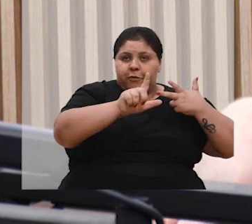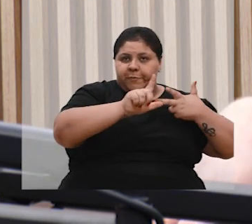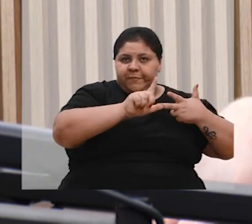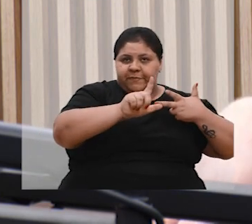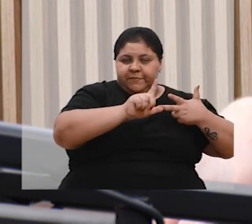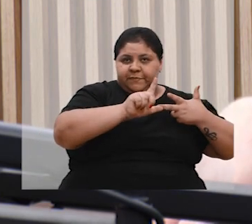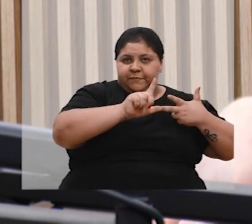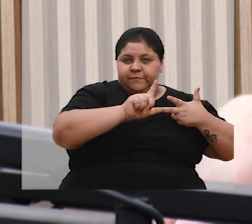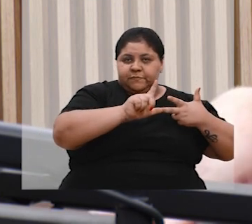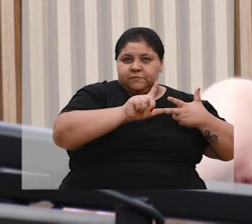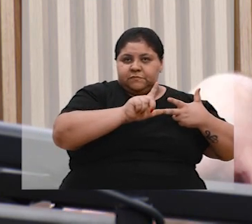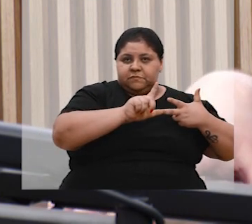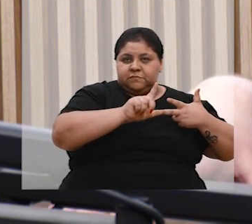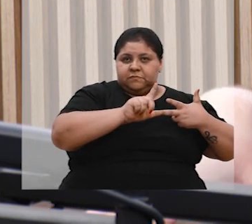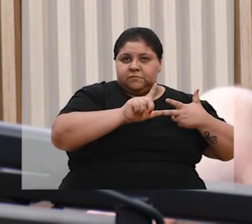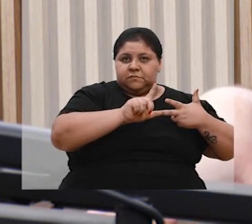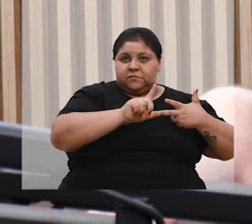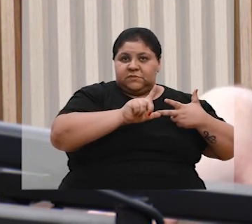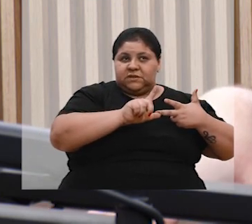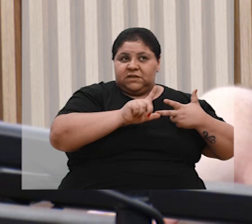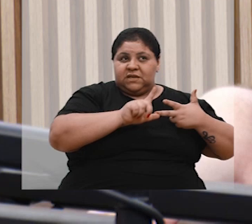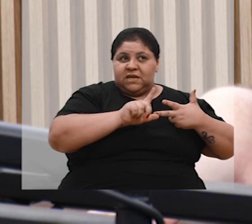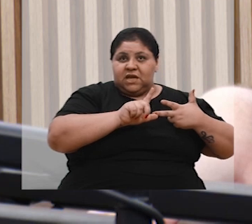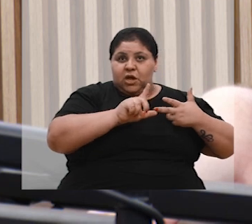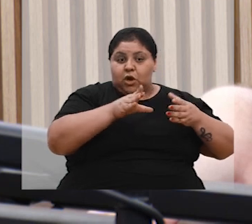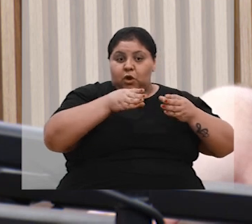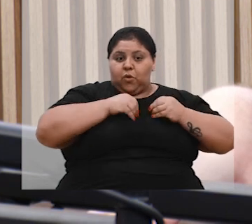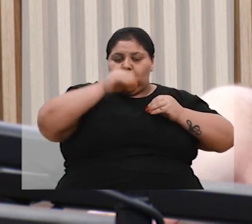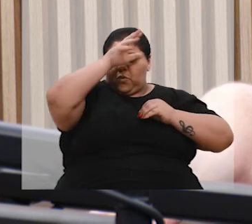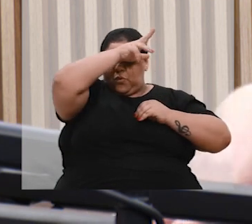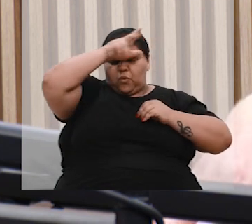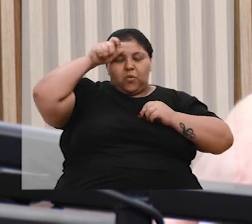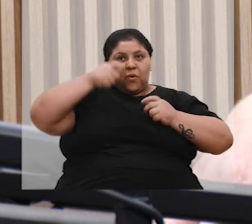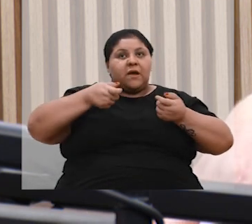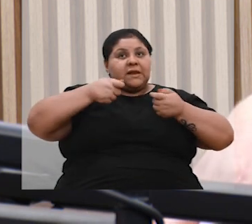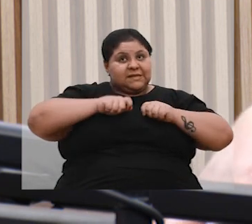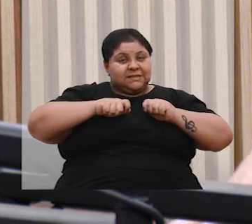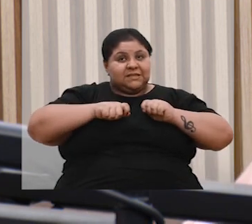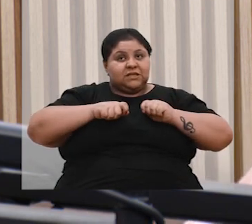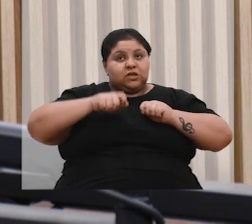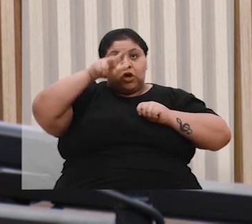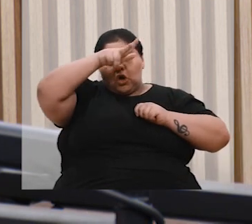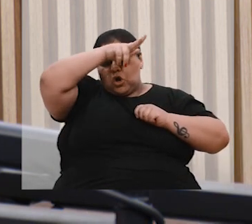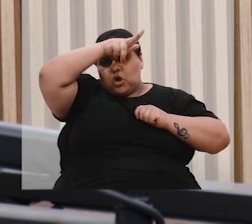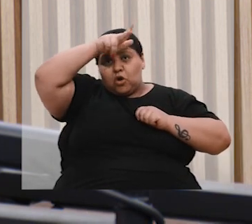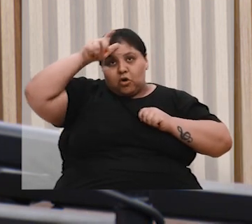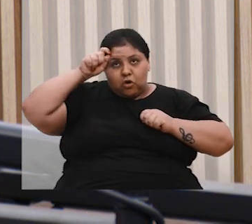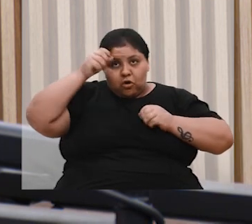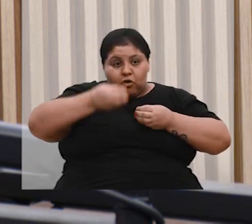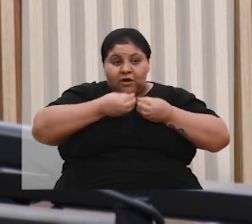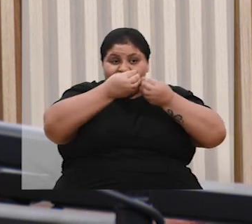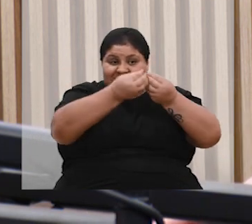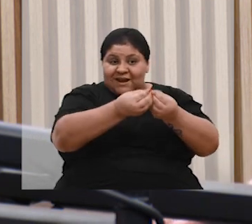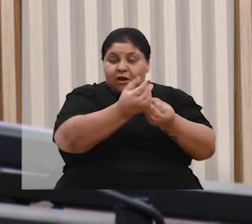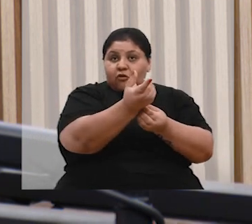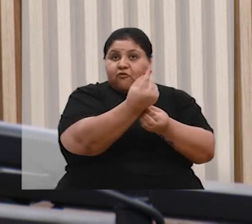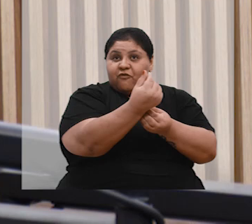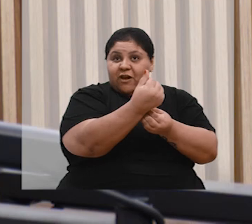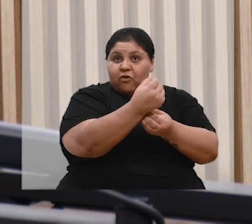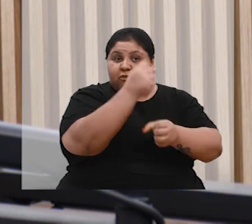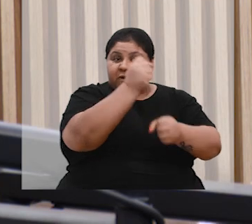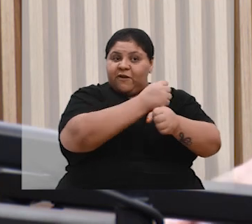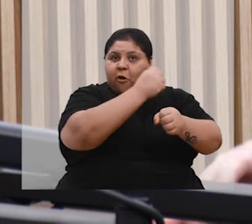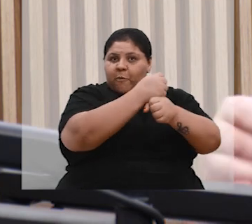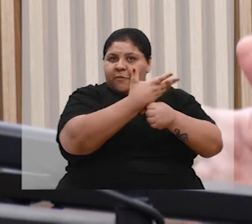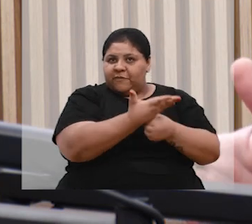é orçamento do município, há necessidade que o município faça a concessão do valor para construir,